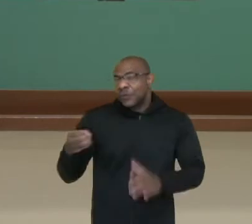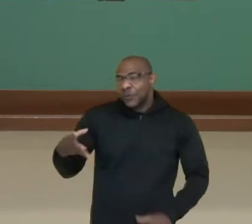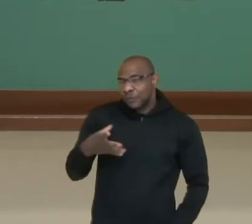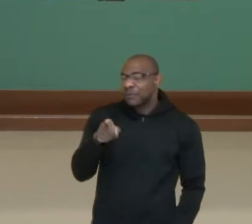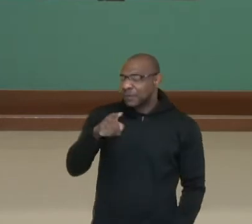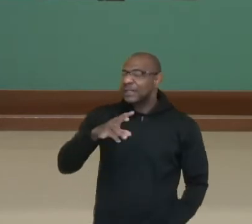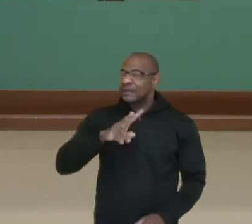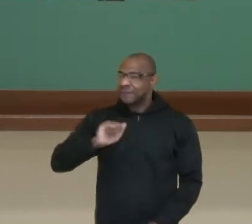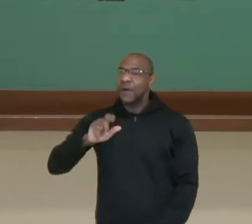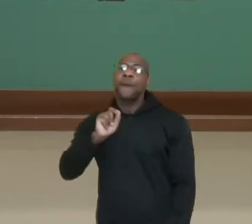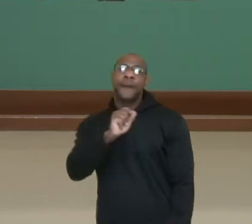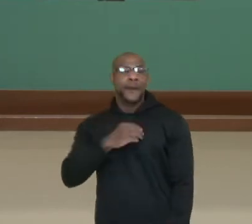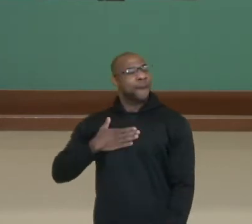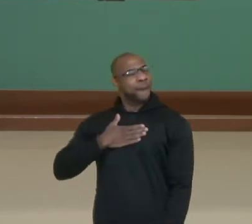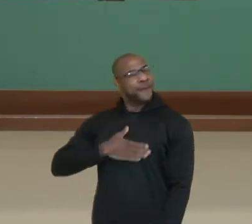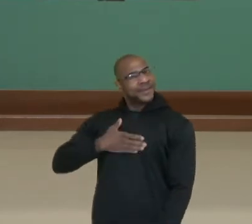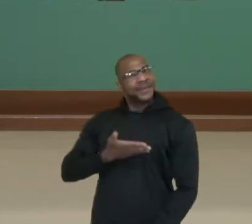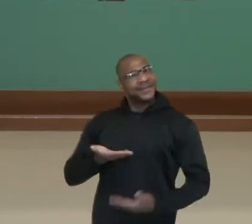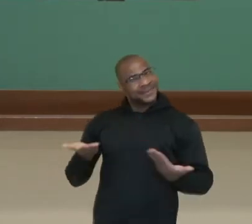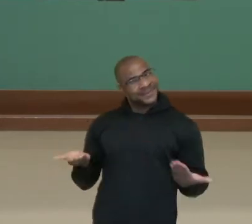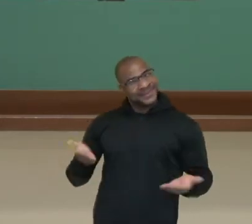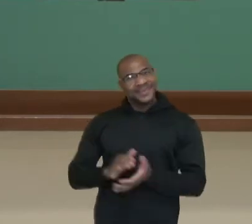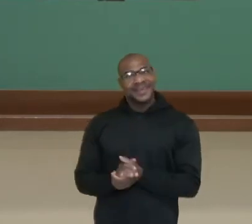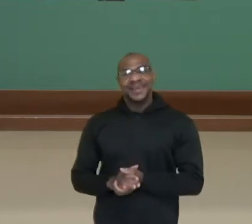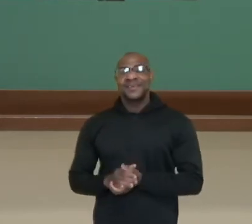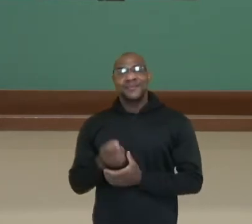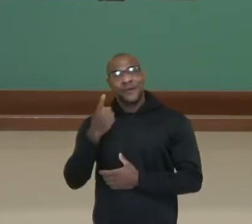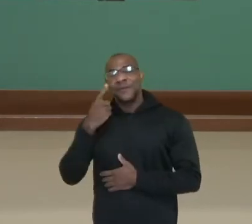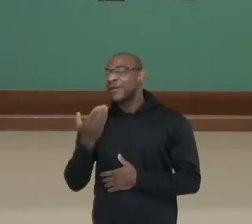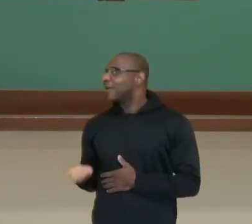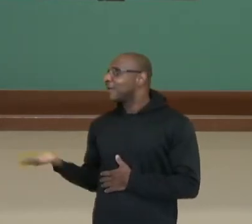gostar. Vamos ver o que essa aula reserva para nós hoje.